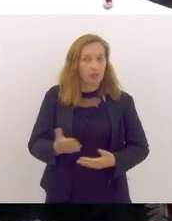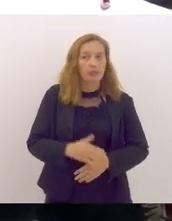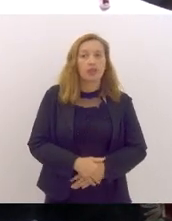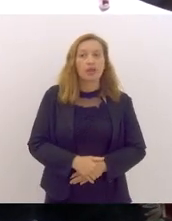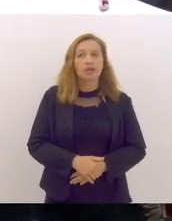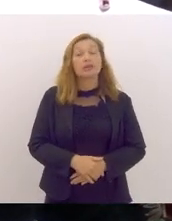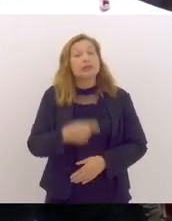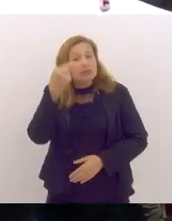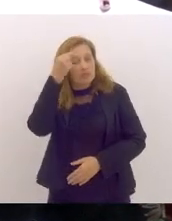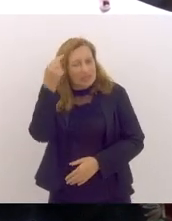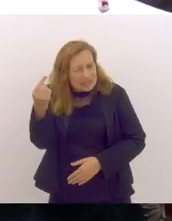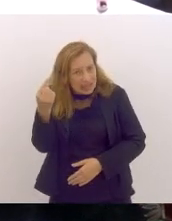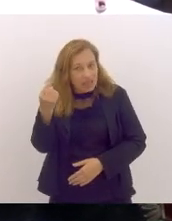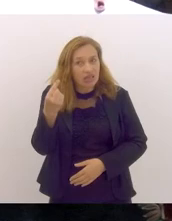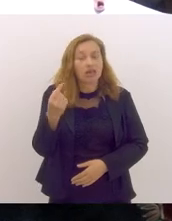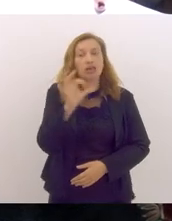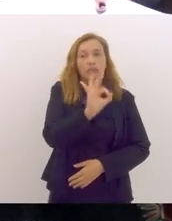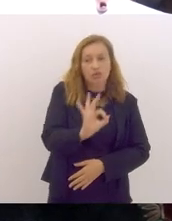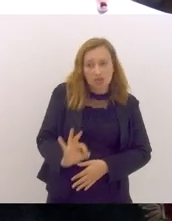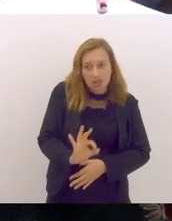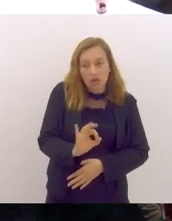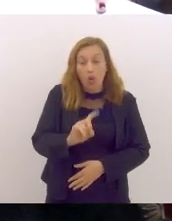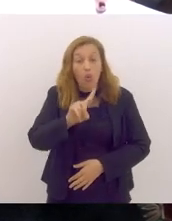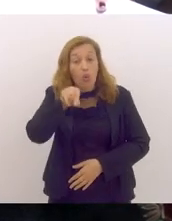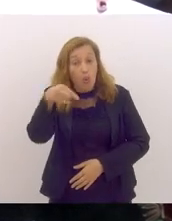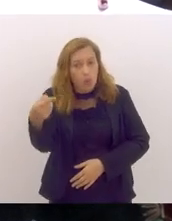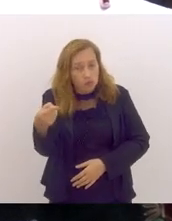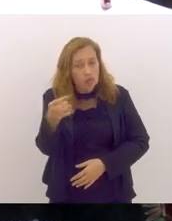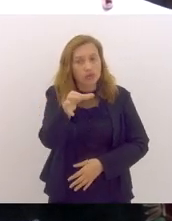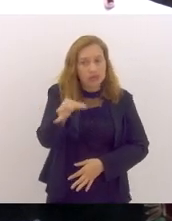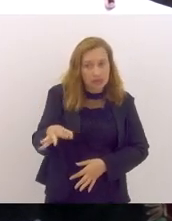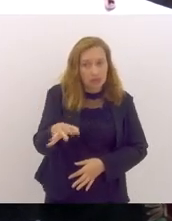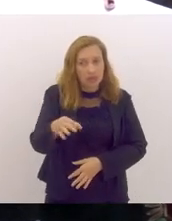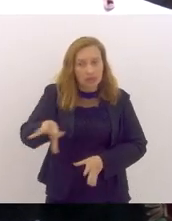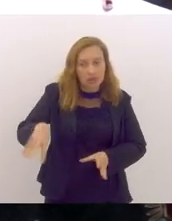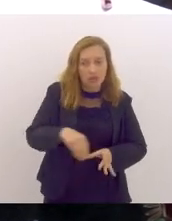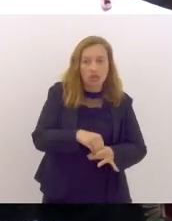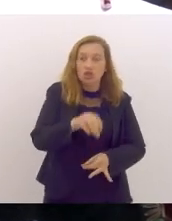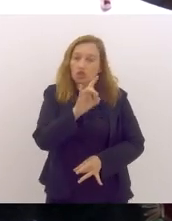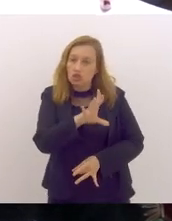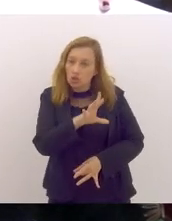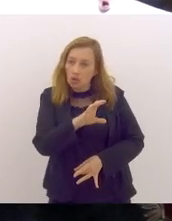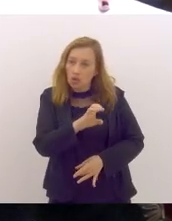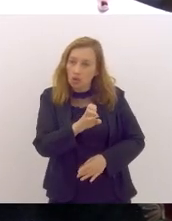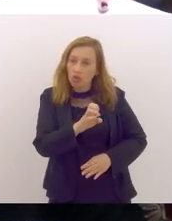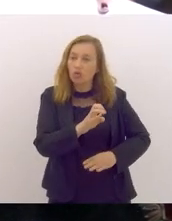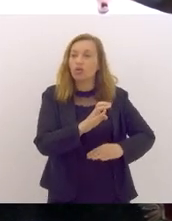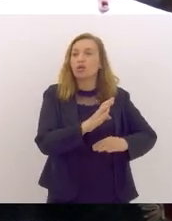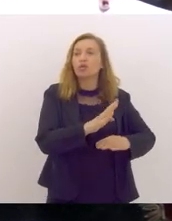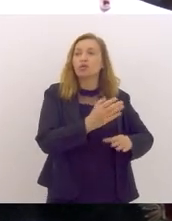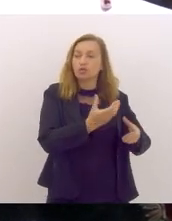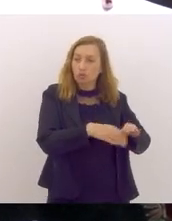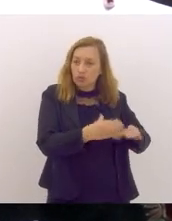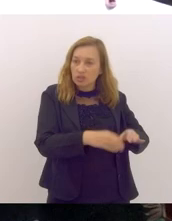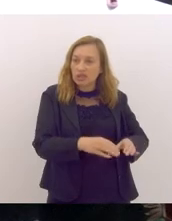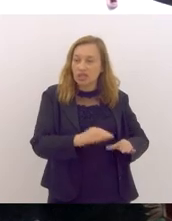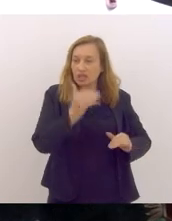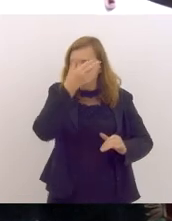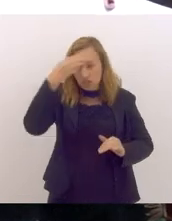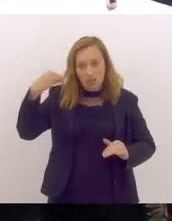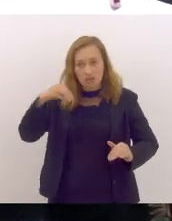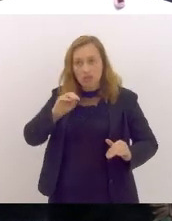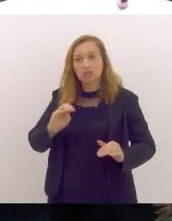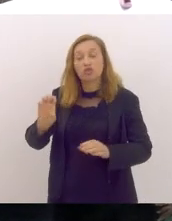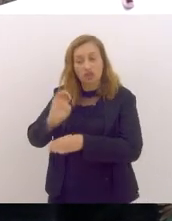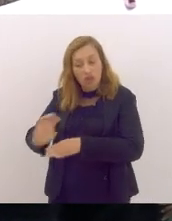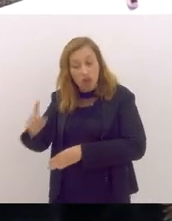Surgiu uma ideia de que esse percentual ou outro percentual se aplicasse apenas aos residentes, esquecendo os estagiários. Pois é,